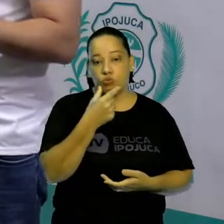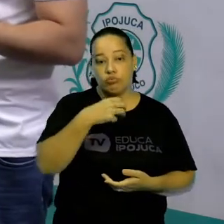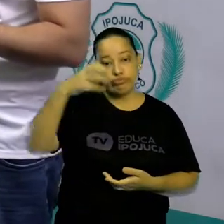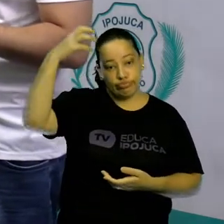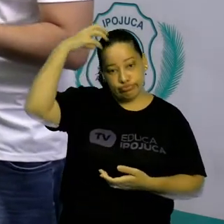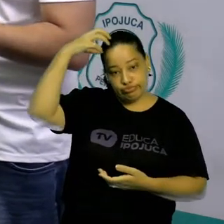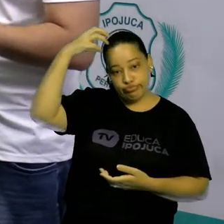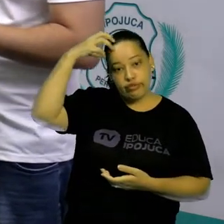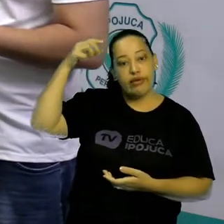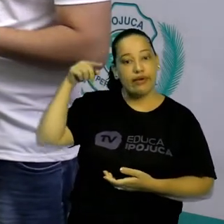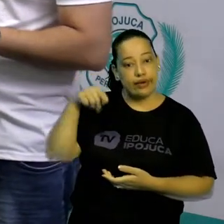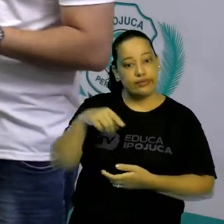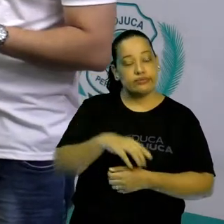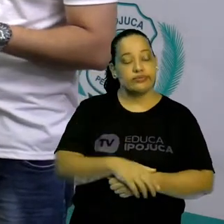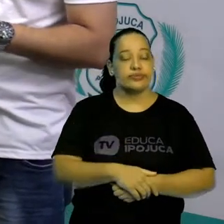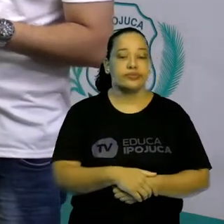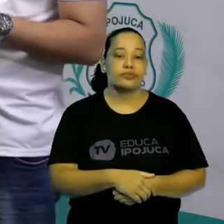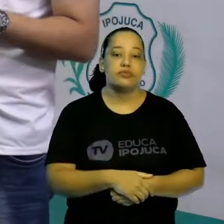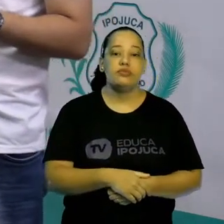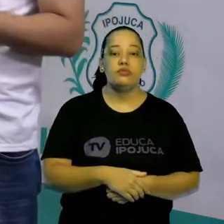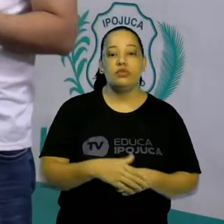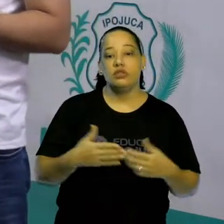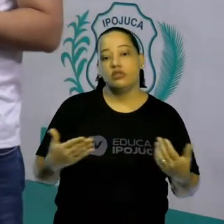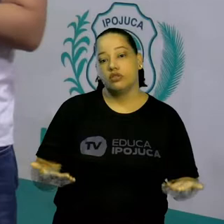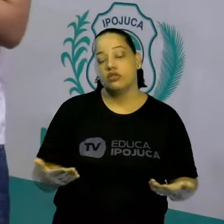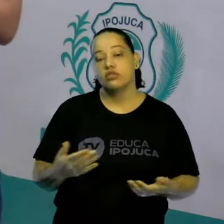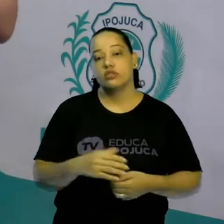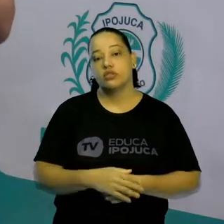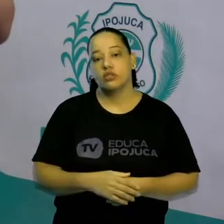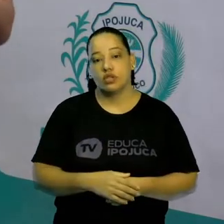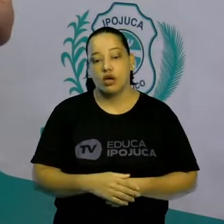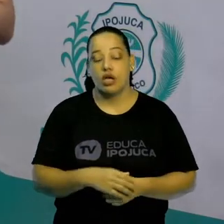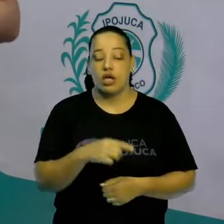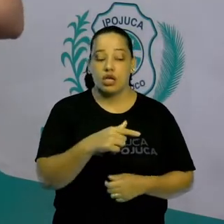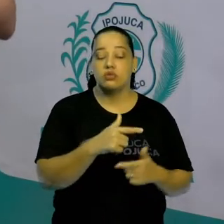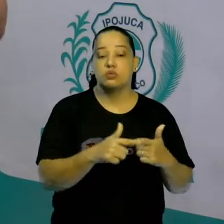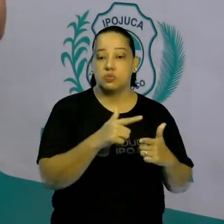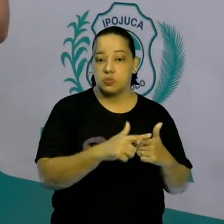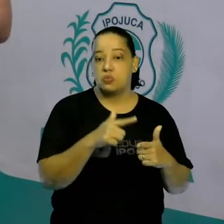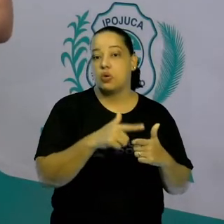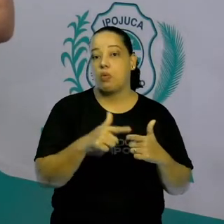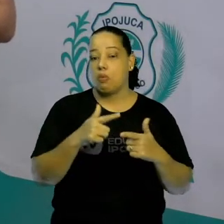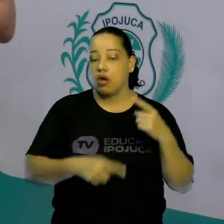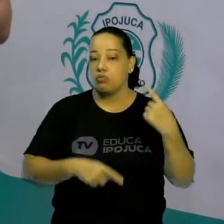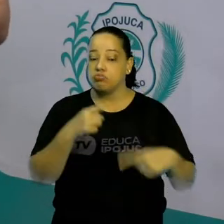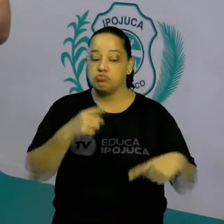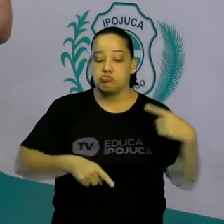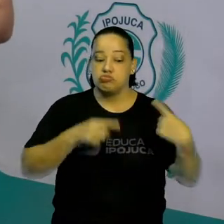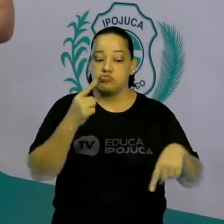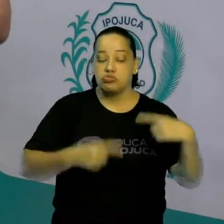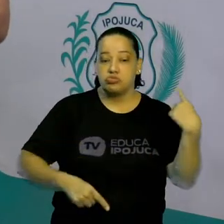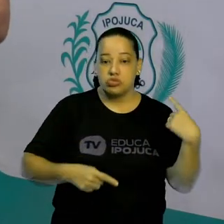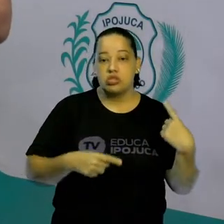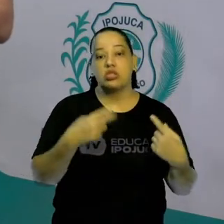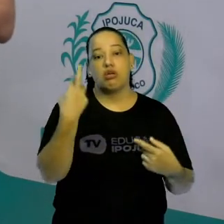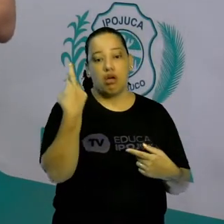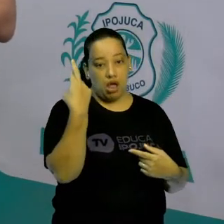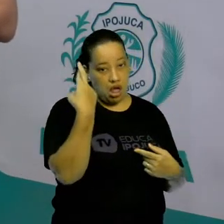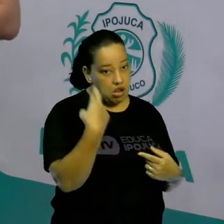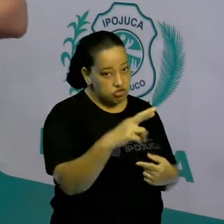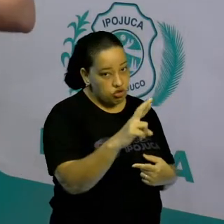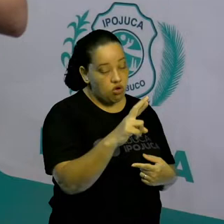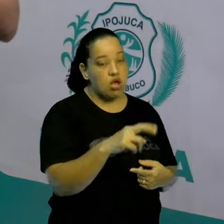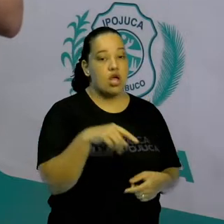certo? Isso vai levar então a esse descontentamento e essas brigas por causa da religião, vai levar